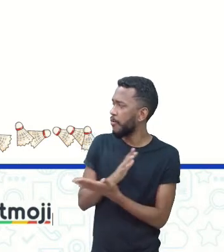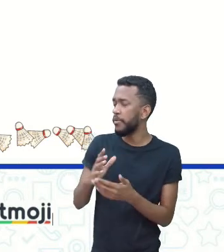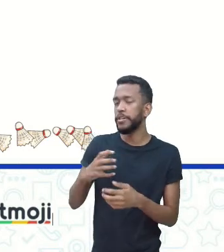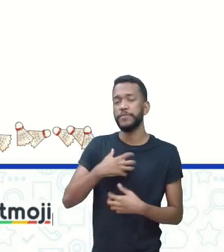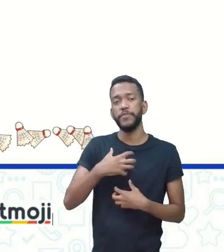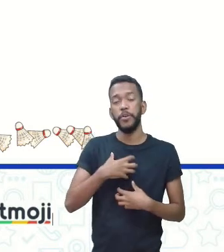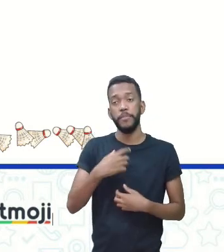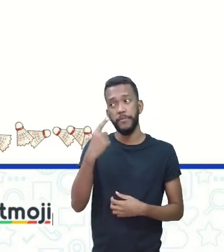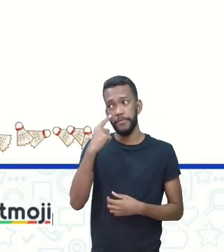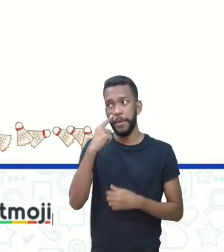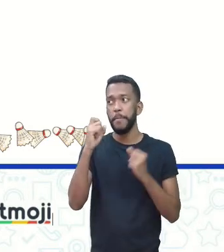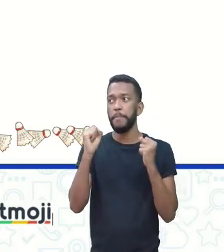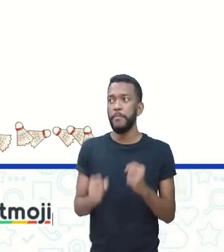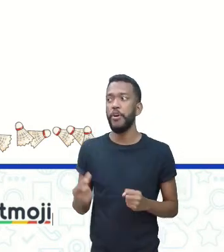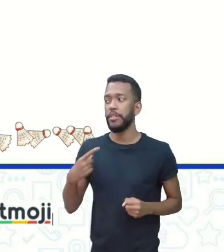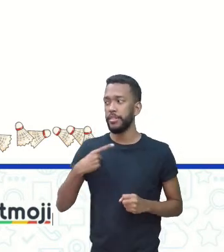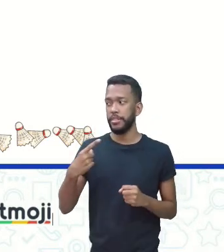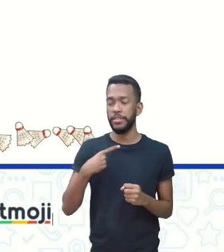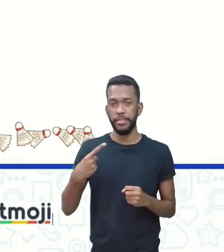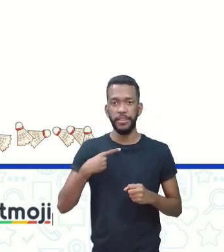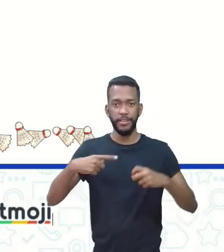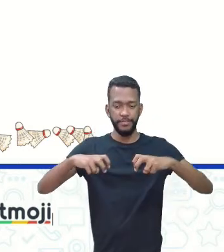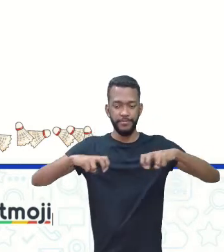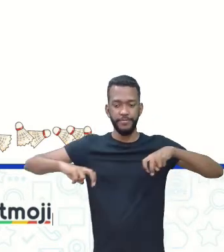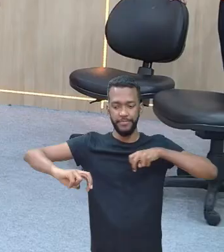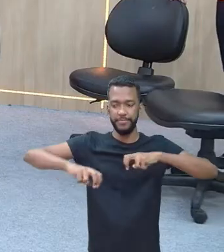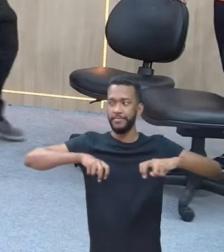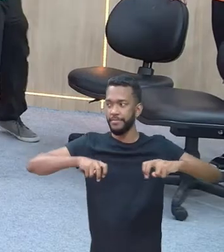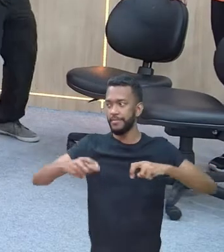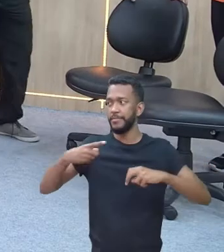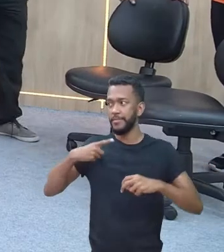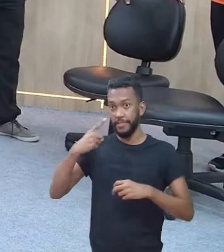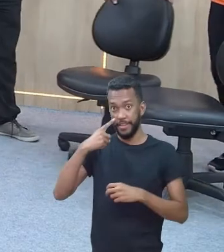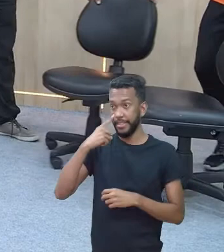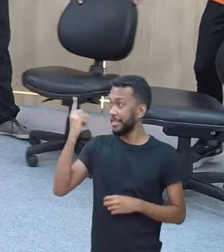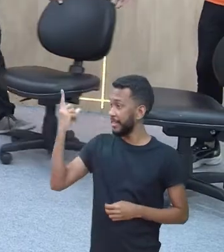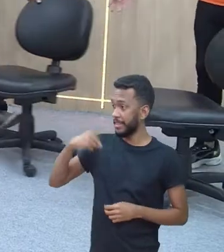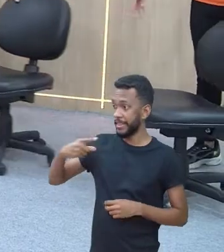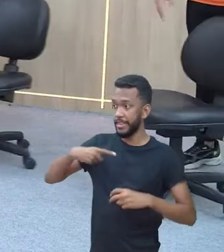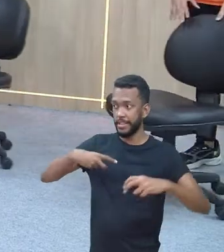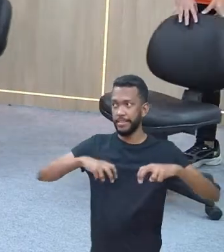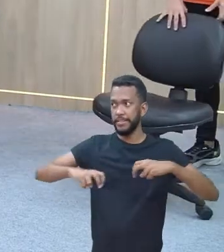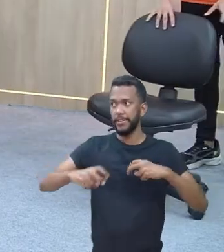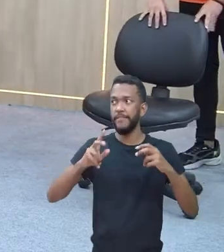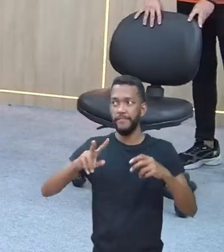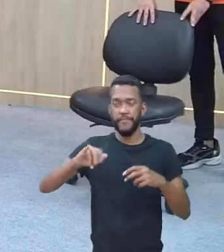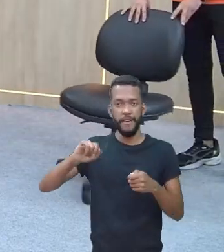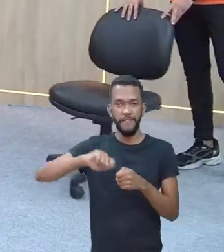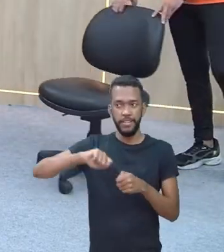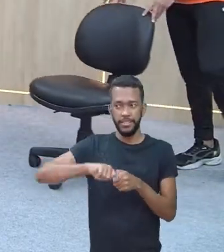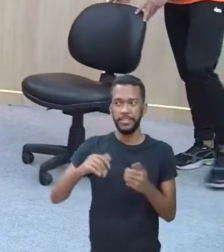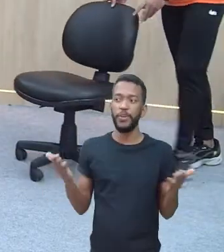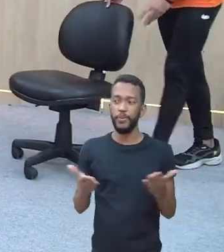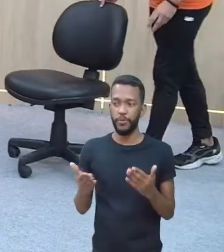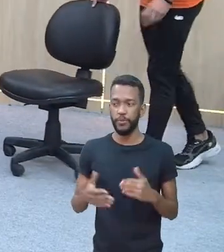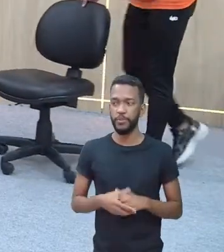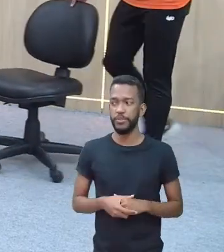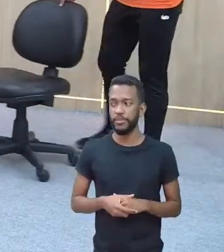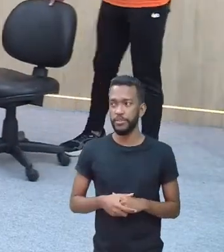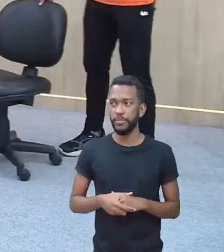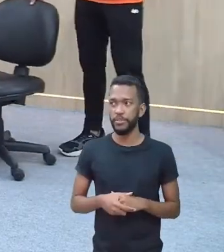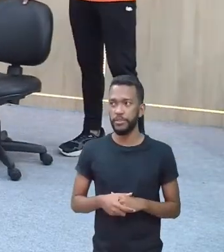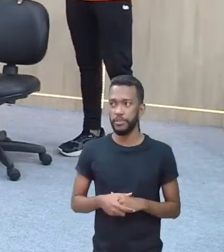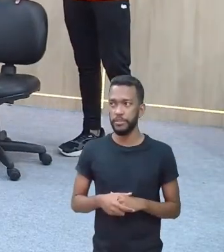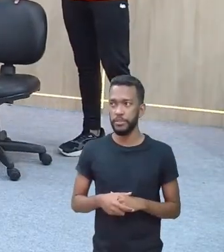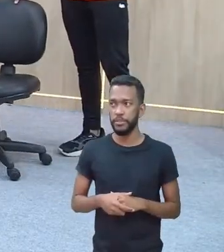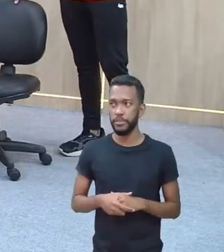exemplo, pode ser com a cadeira de roda, né? Que a gente está aqui com a cadeira, que a gente vai fazer a prática hoje, né? Já que é com